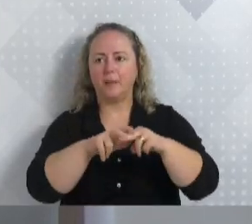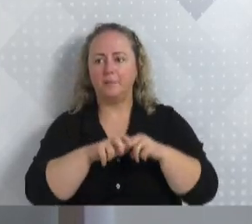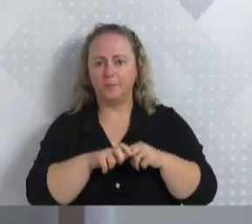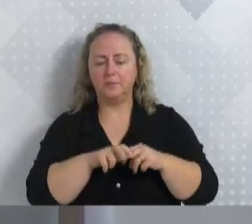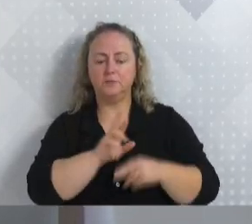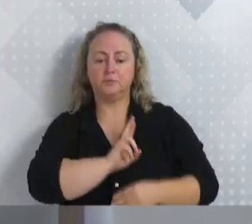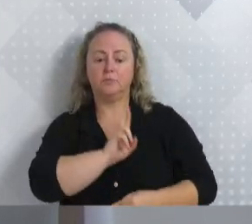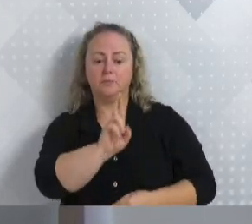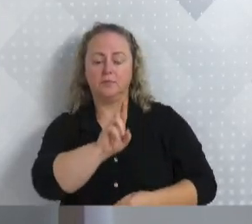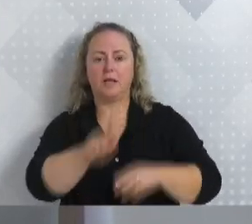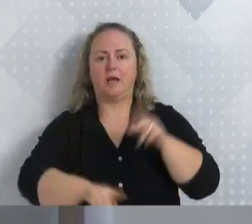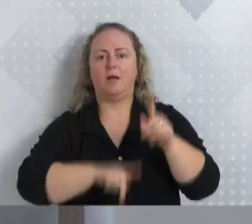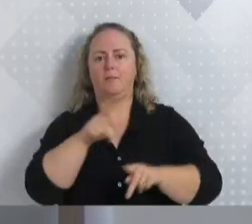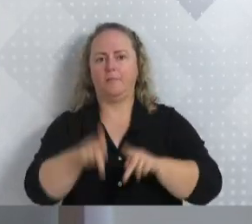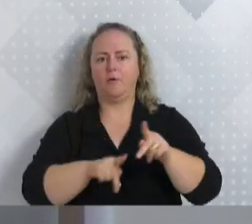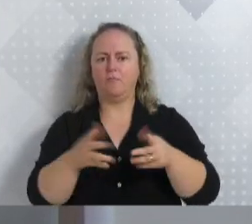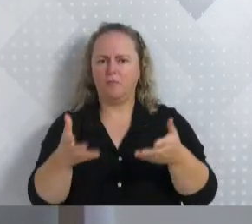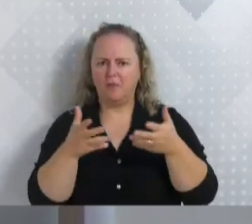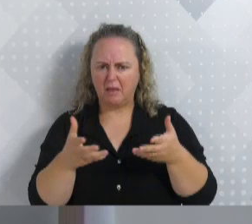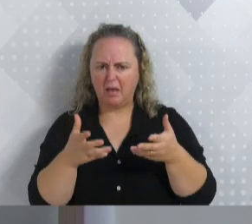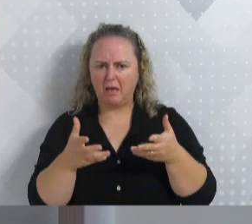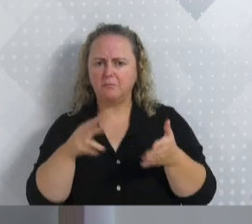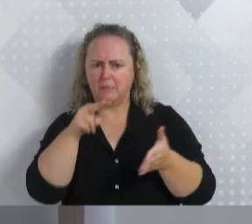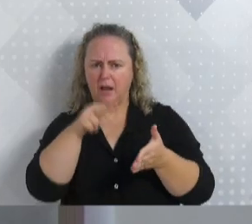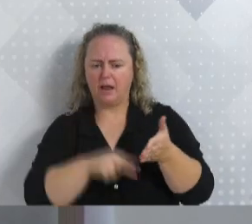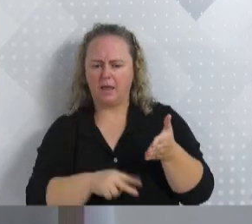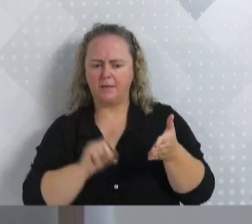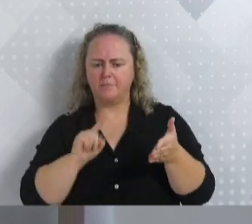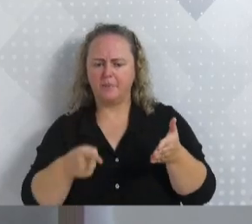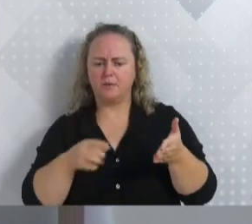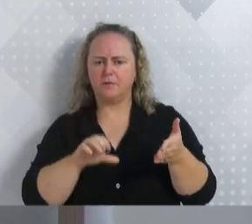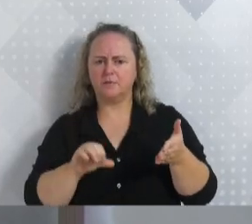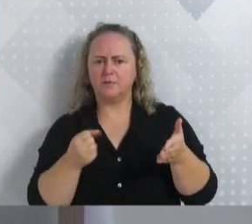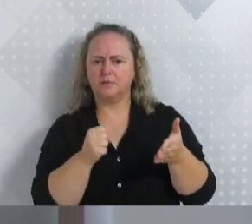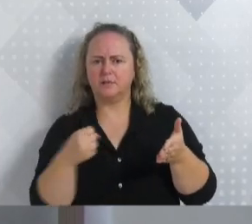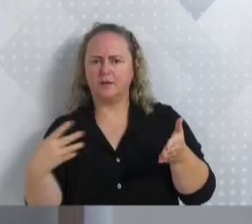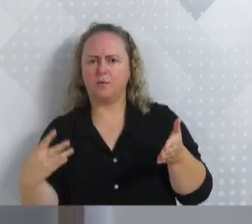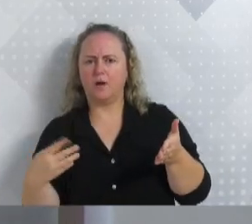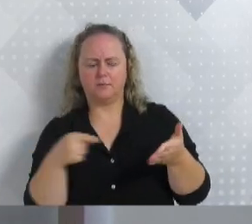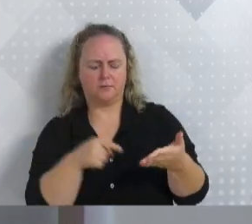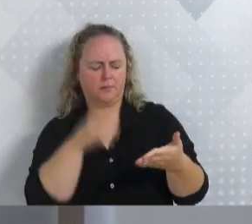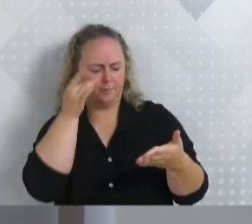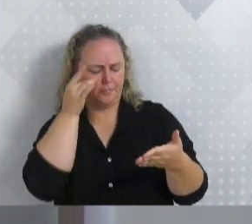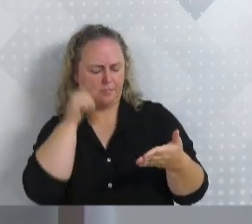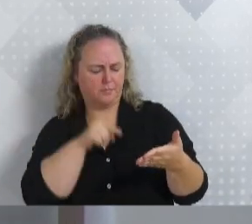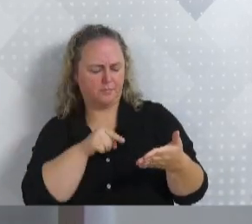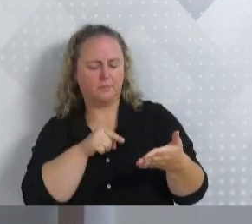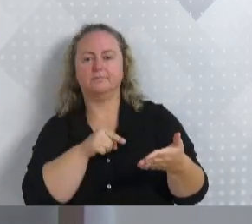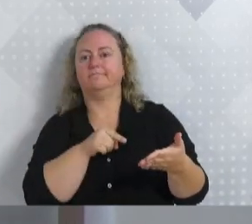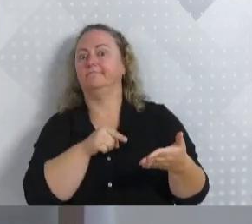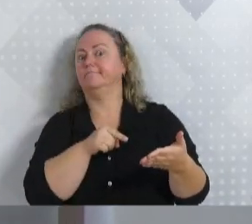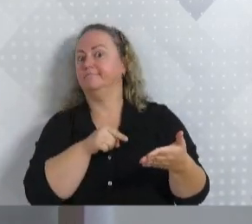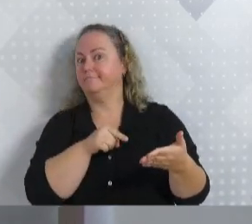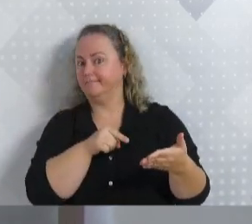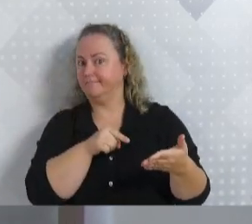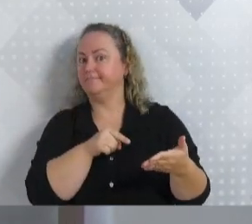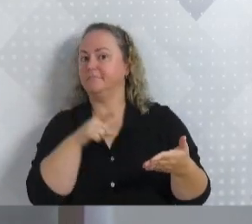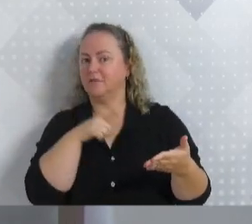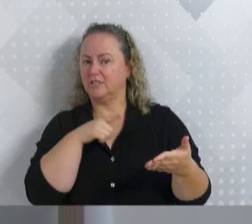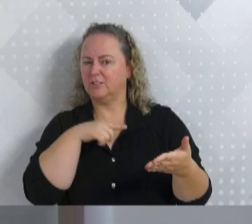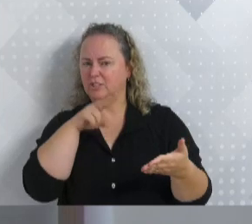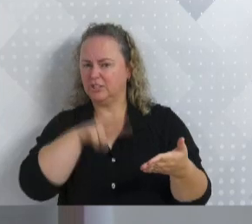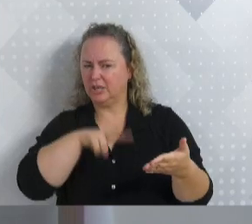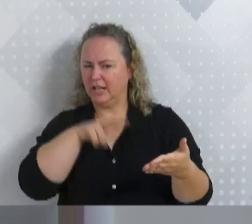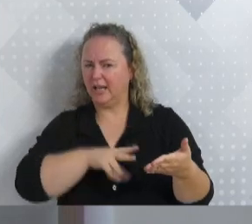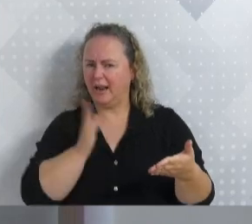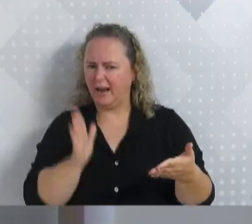povo, e quem quiser pode ler 1984, George Orwell, nada acontece na realidade que não esteja na literatura, quem teve acesso a esse